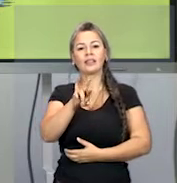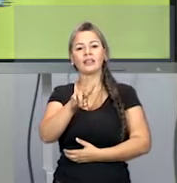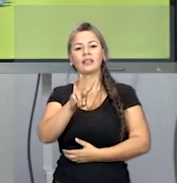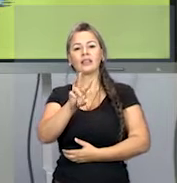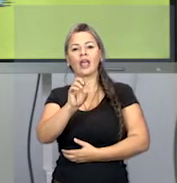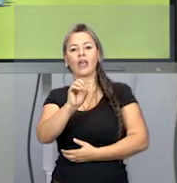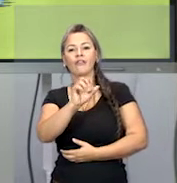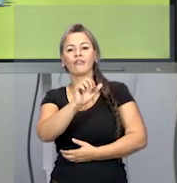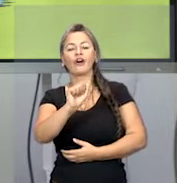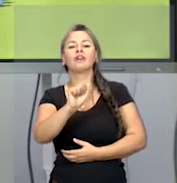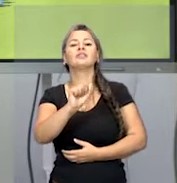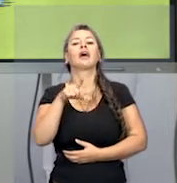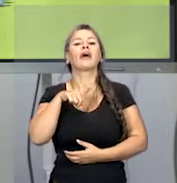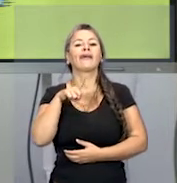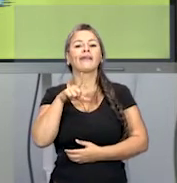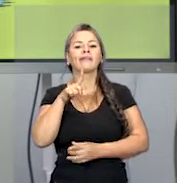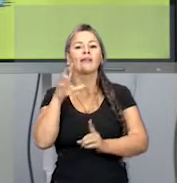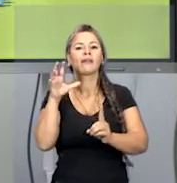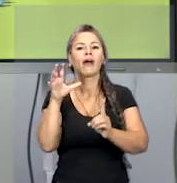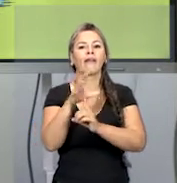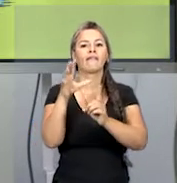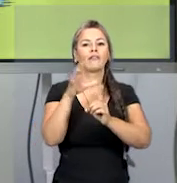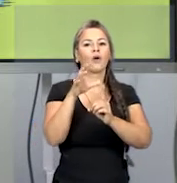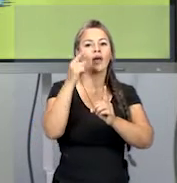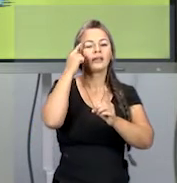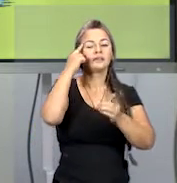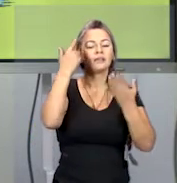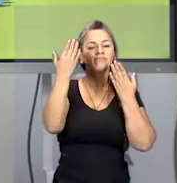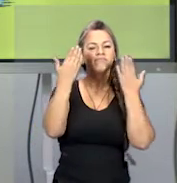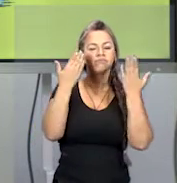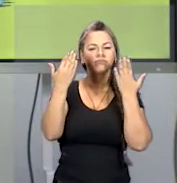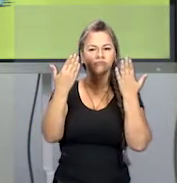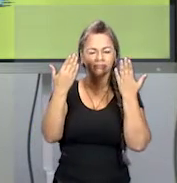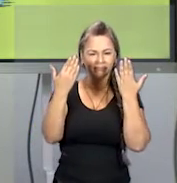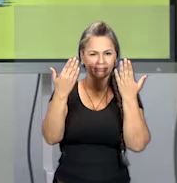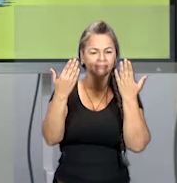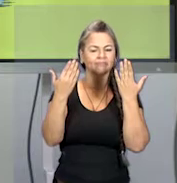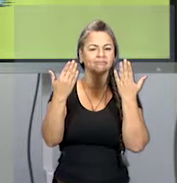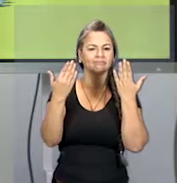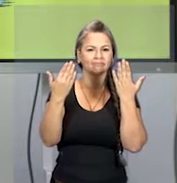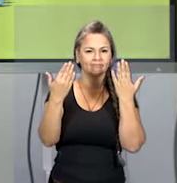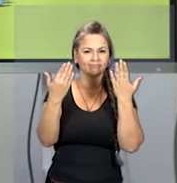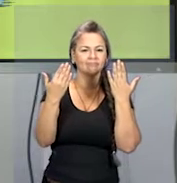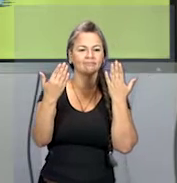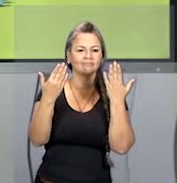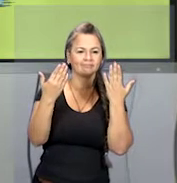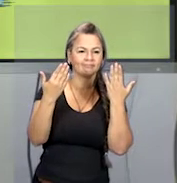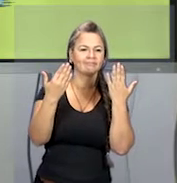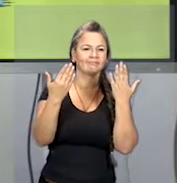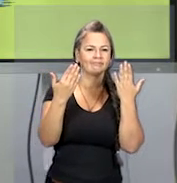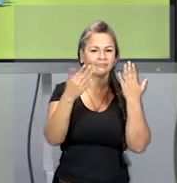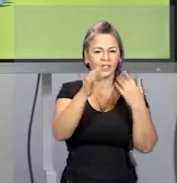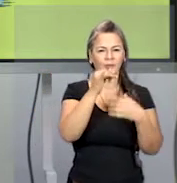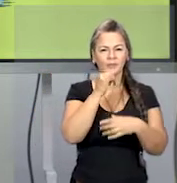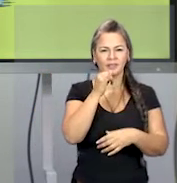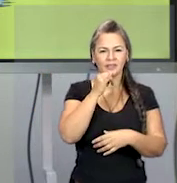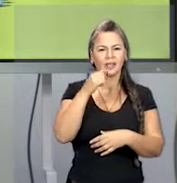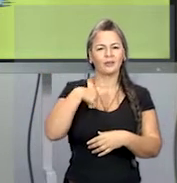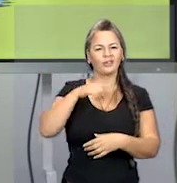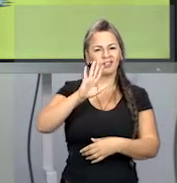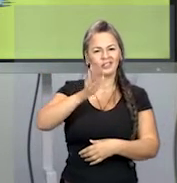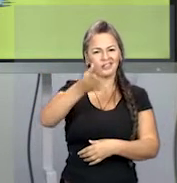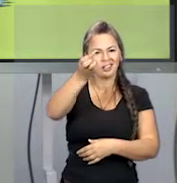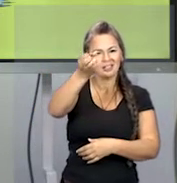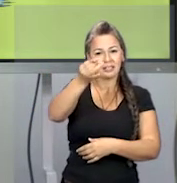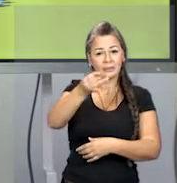um impacto psíquico na vida das pessoas. Então, como eu falei antes, que com o surgimento das fábricas,